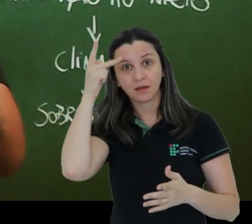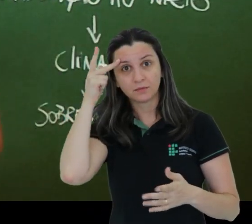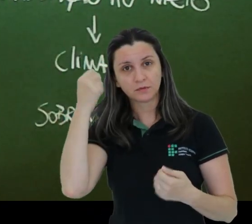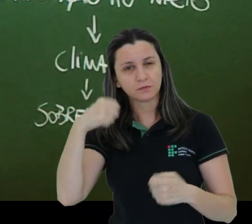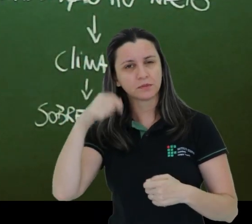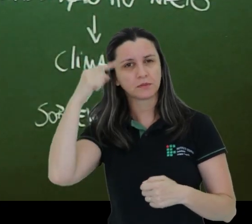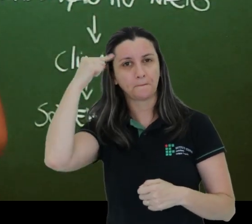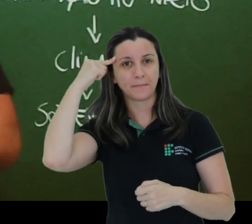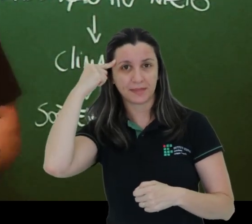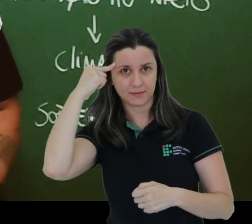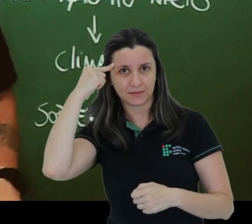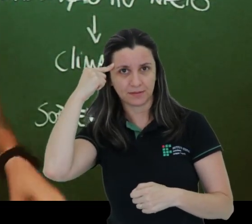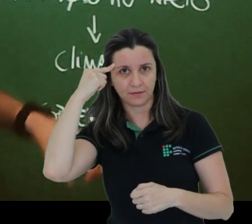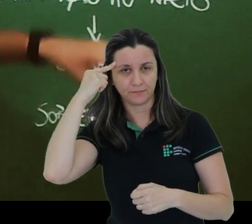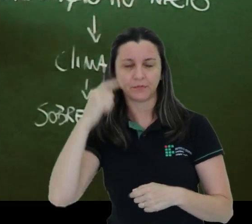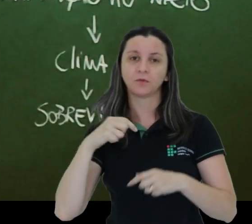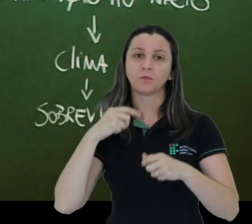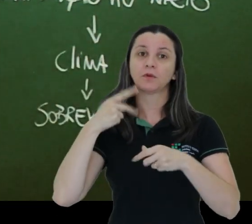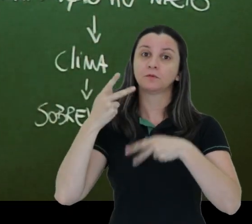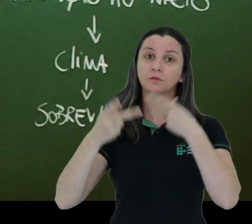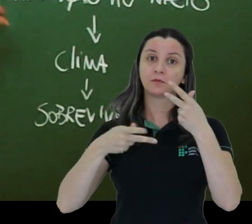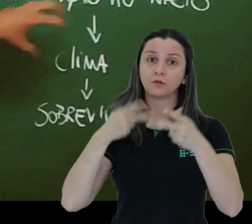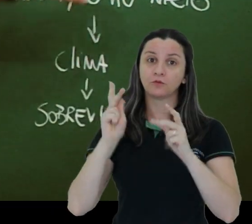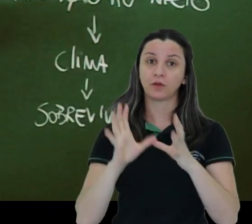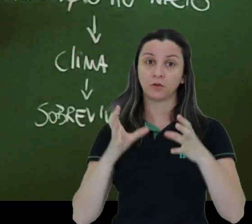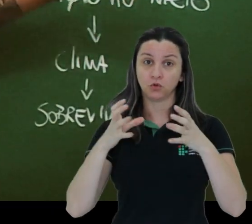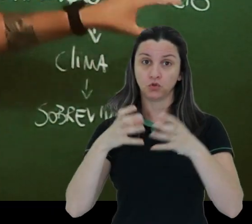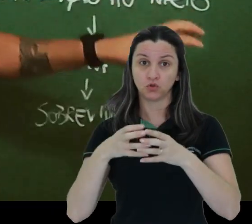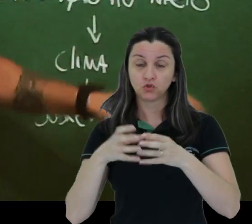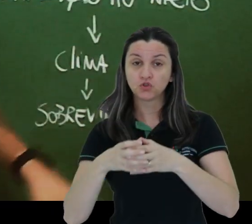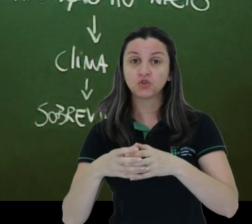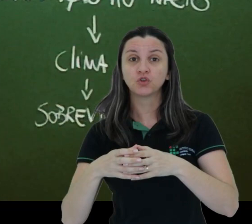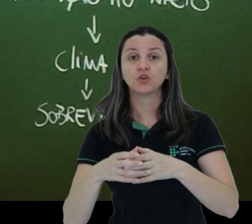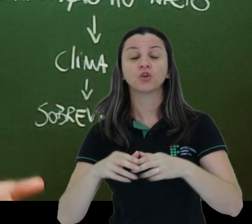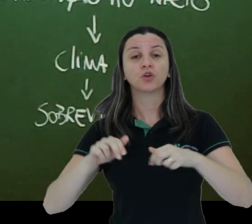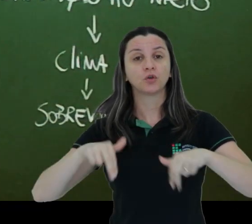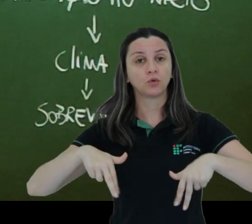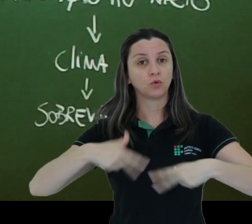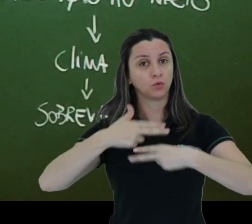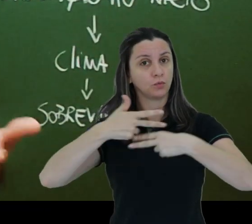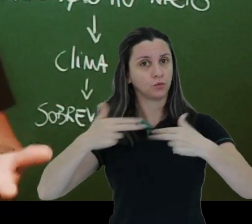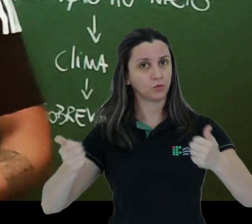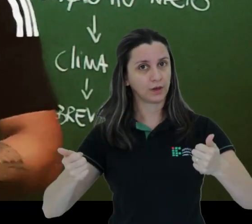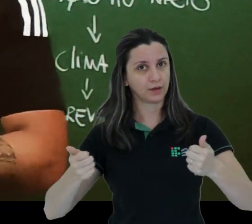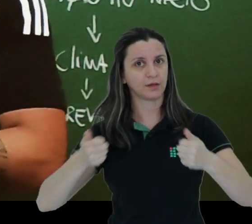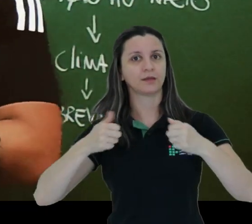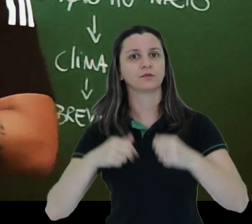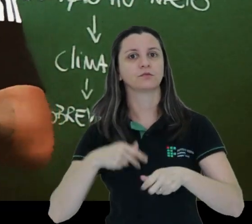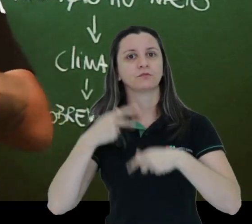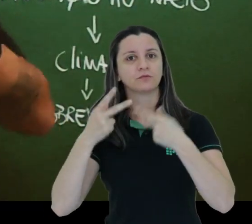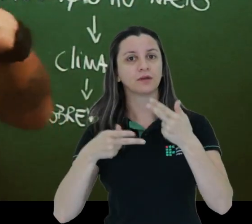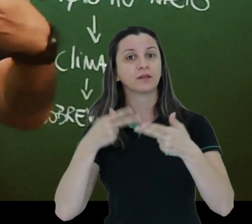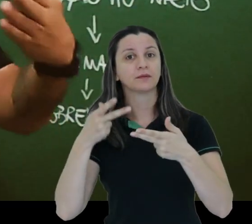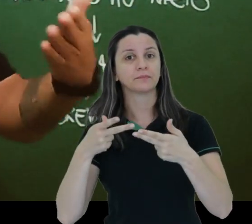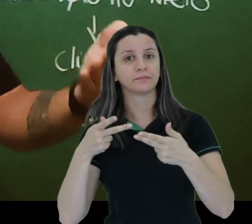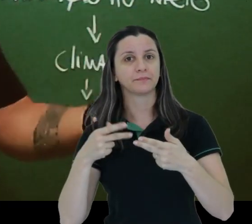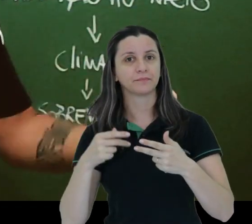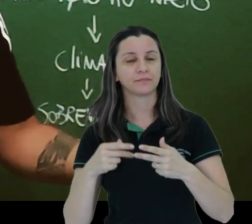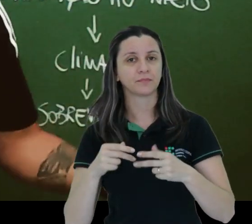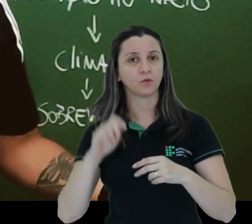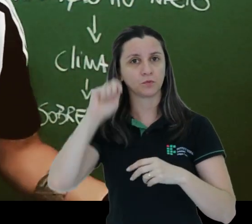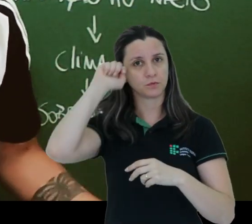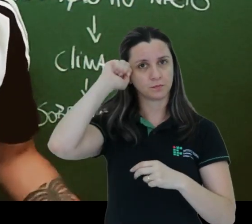as pessoas têm que pensar. Quando eu falo de grupos étnicos que eles falam para você, sim, eles podem falar